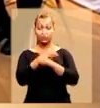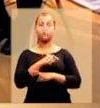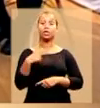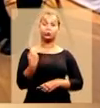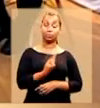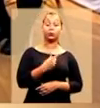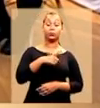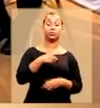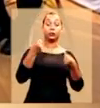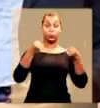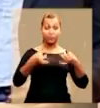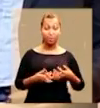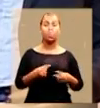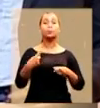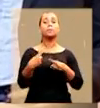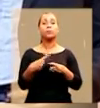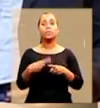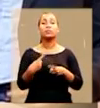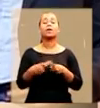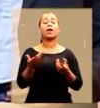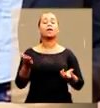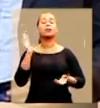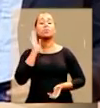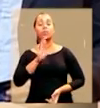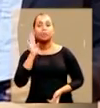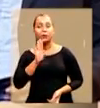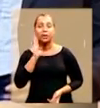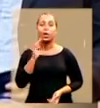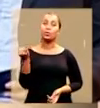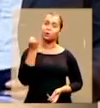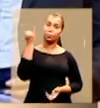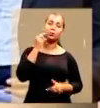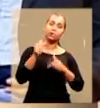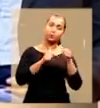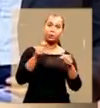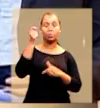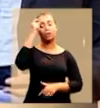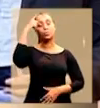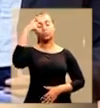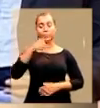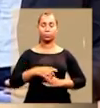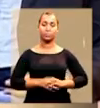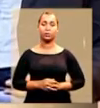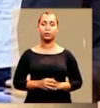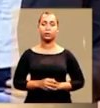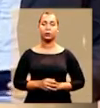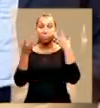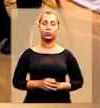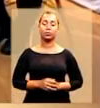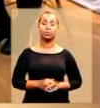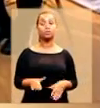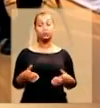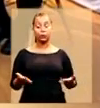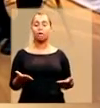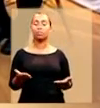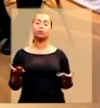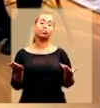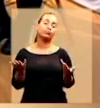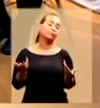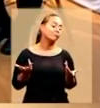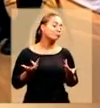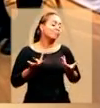das dificuldades que a gente elencou aqui, por que ainda é tão bacana e importante trabalhar com cultura? Começa com o Ganga. Eu